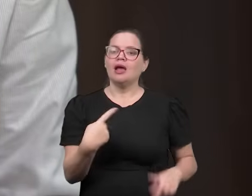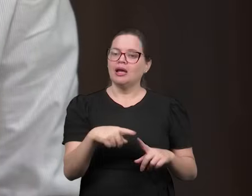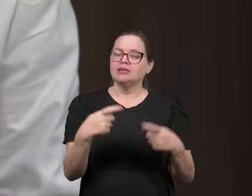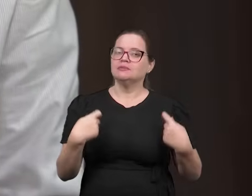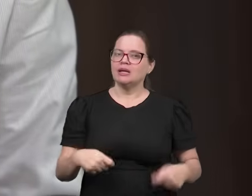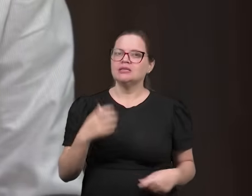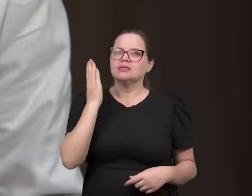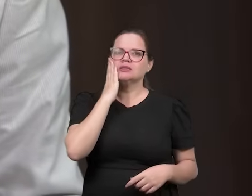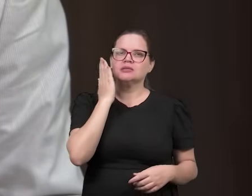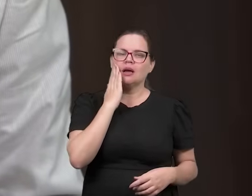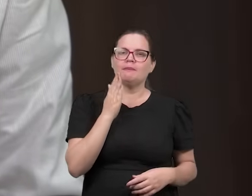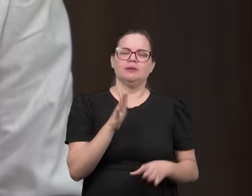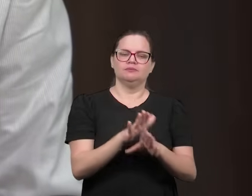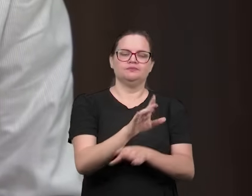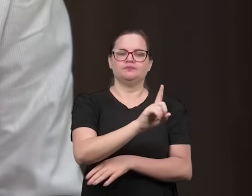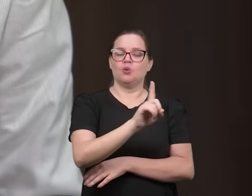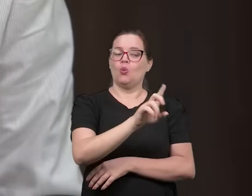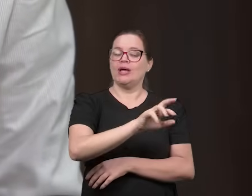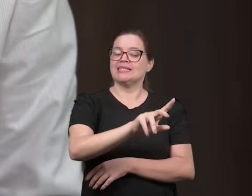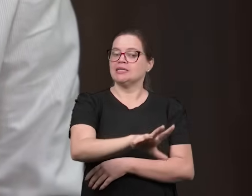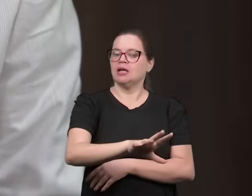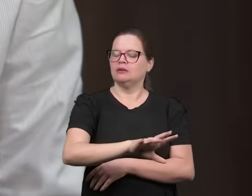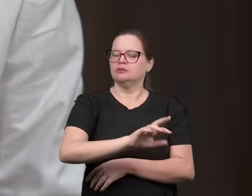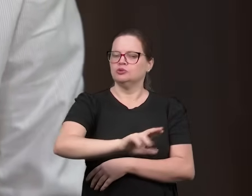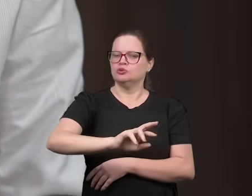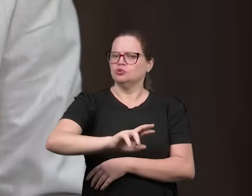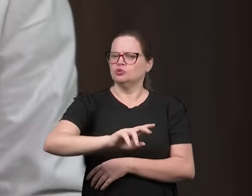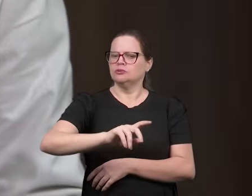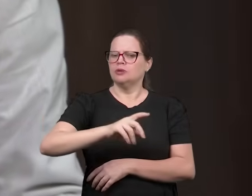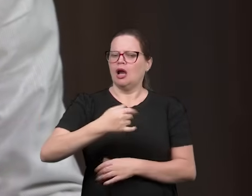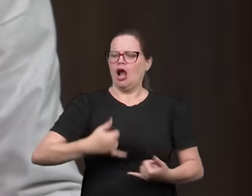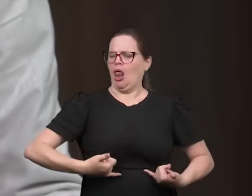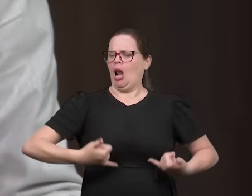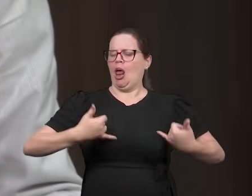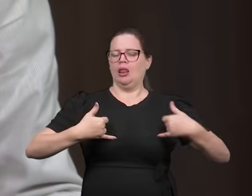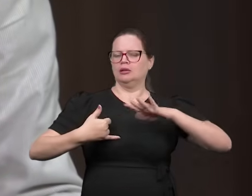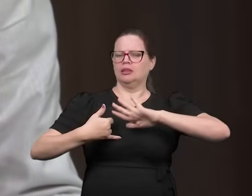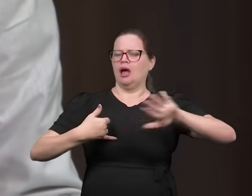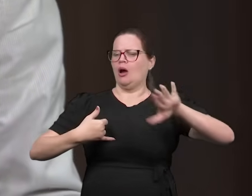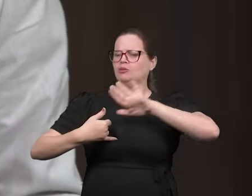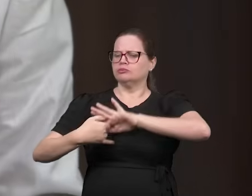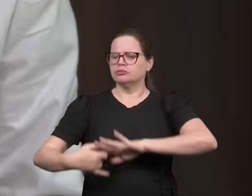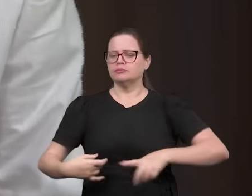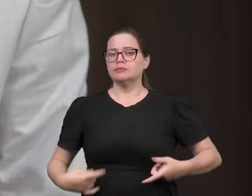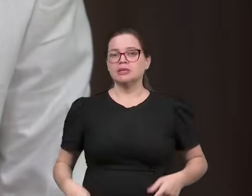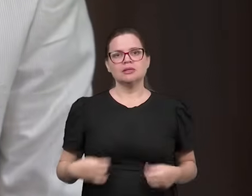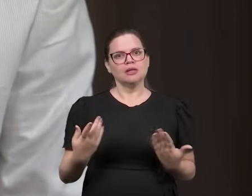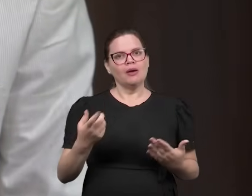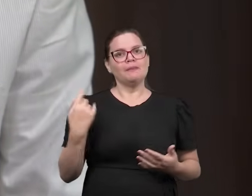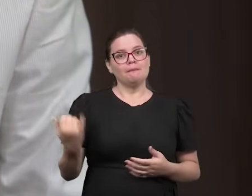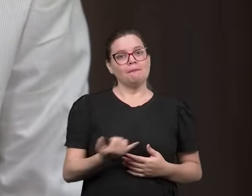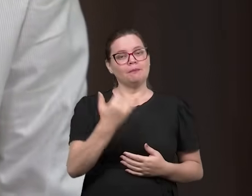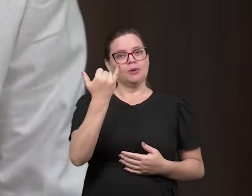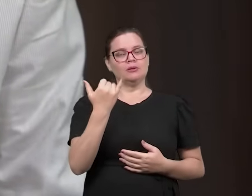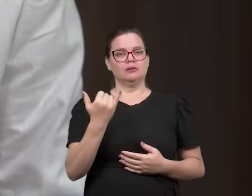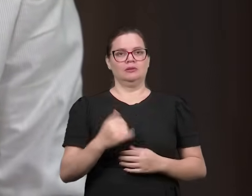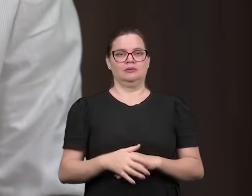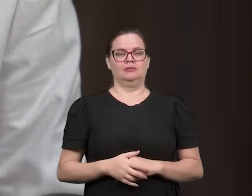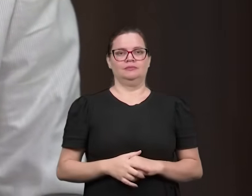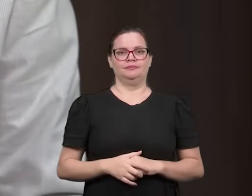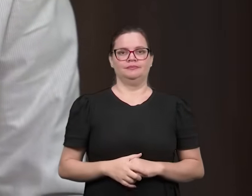isso. Não, é assim, é por aqui. Né? Acho que esse ponto é importante. E, de alguma